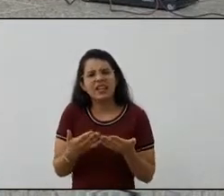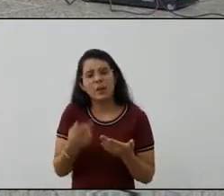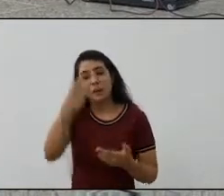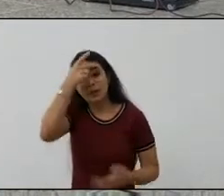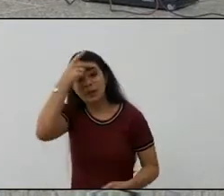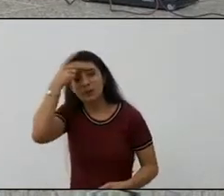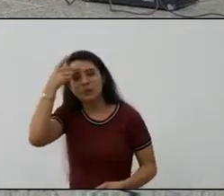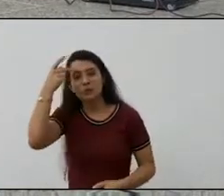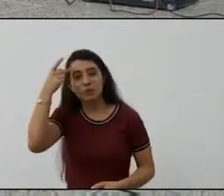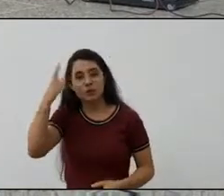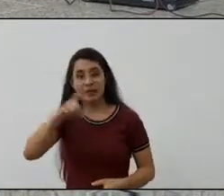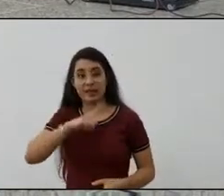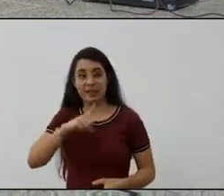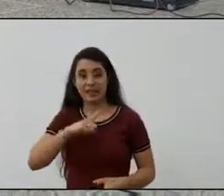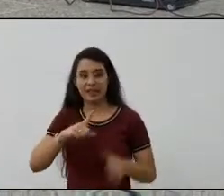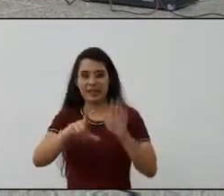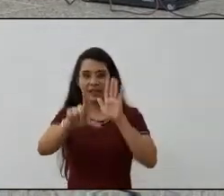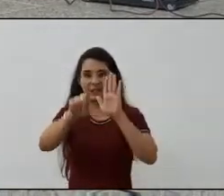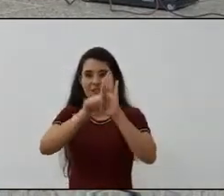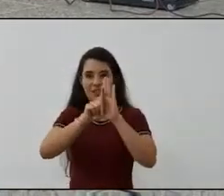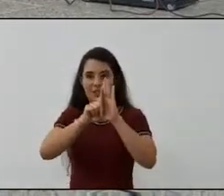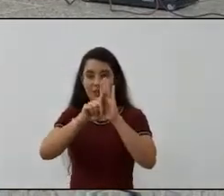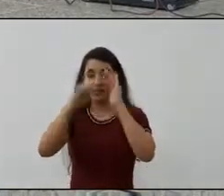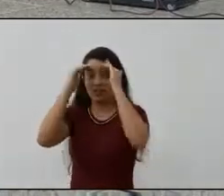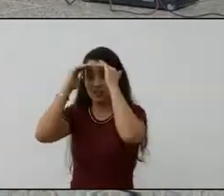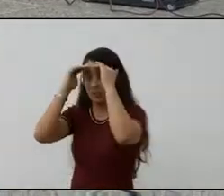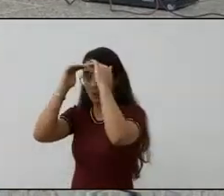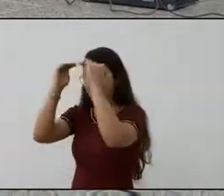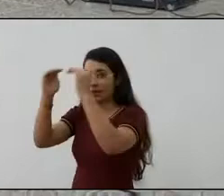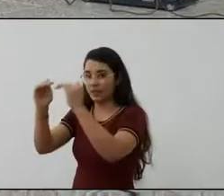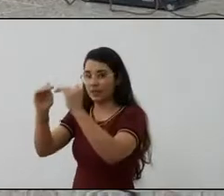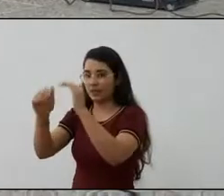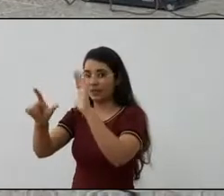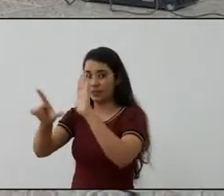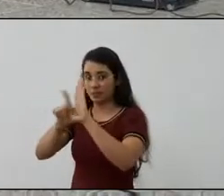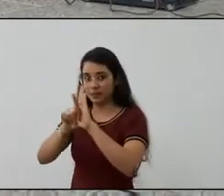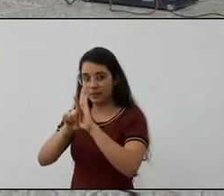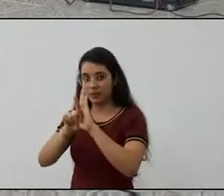mandamentos e lhes obedece,